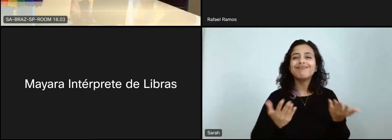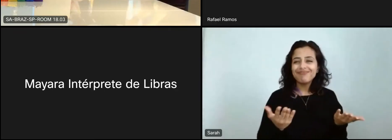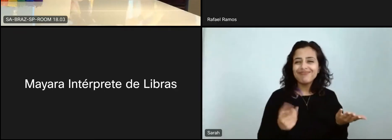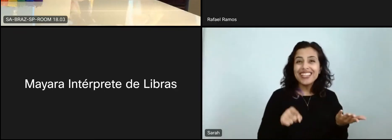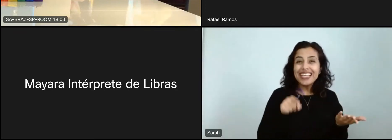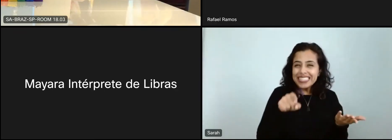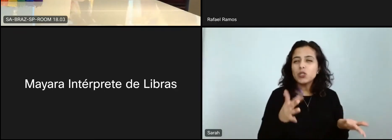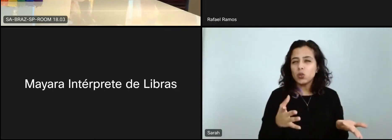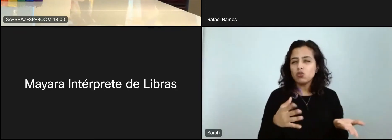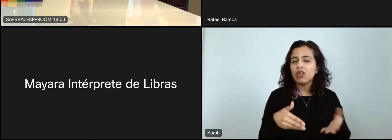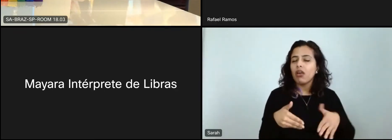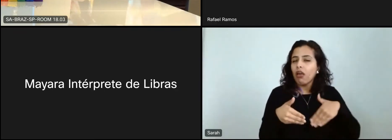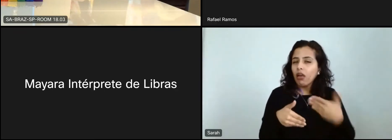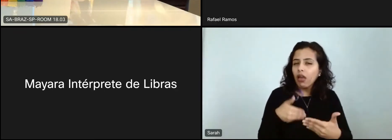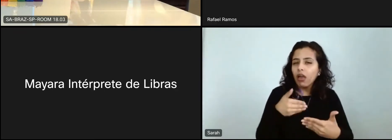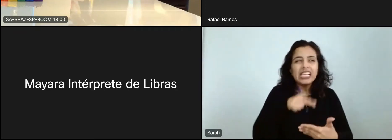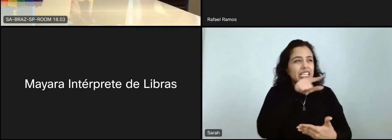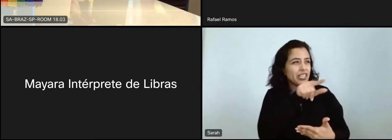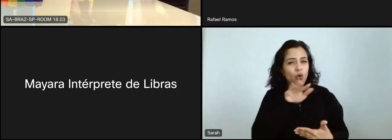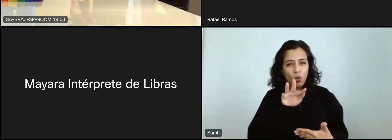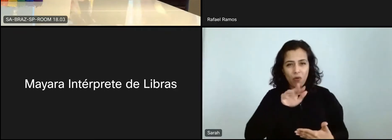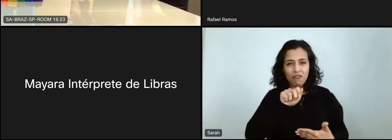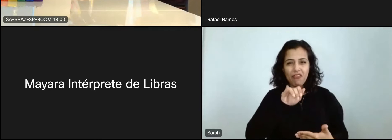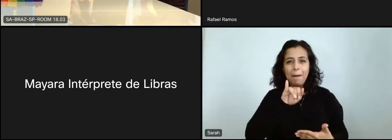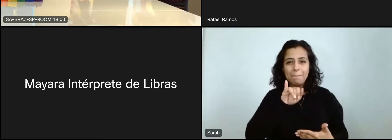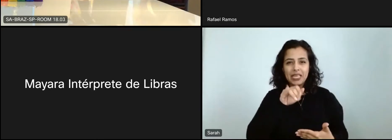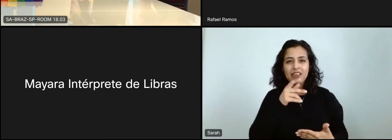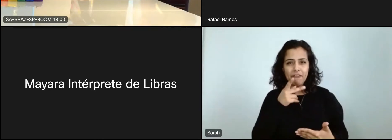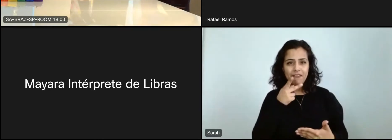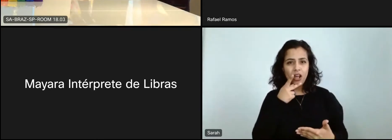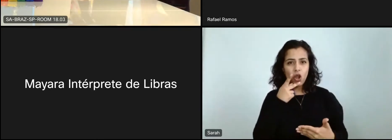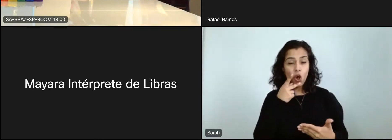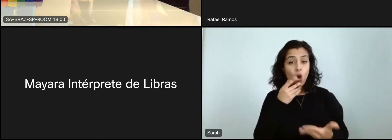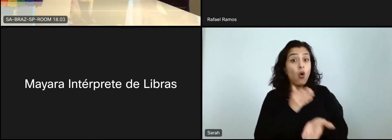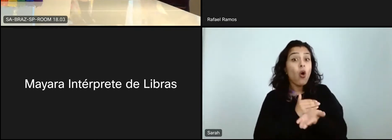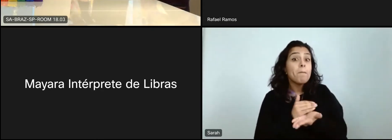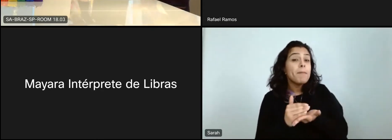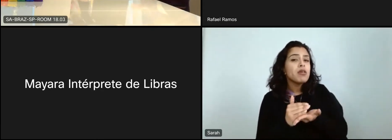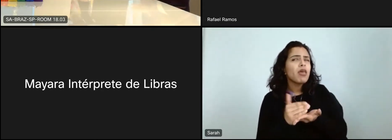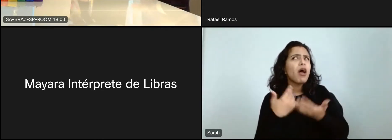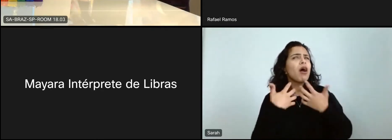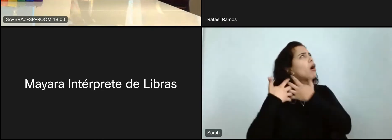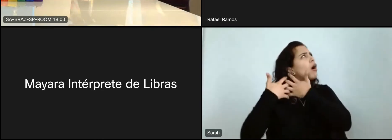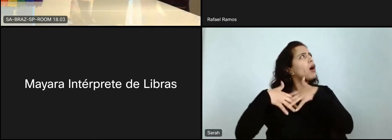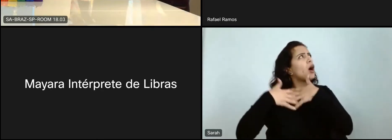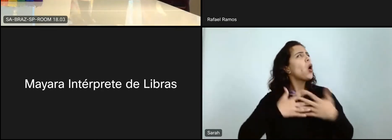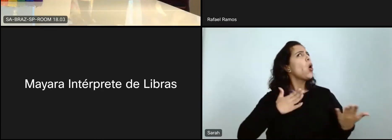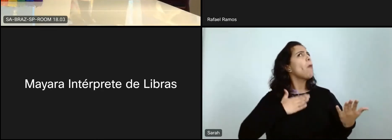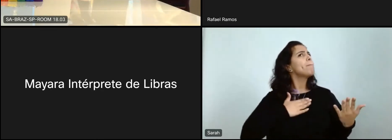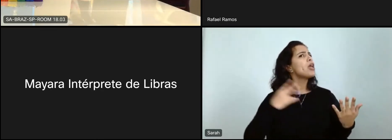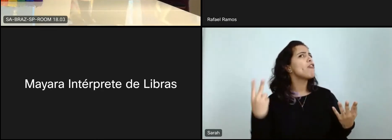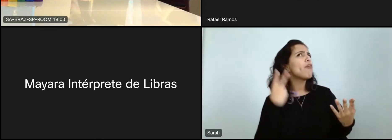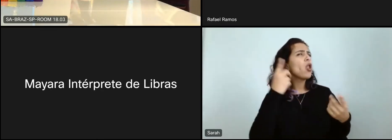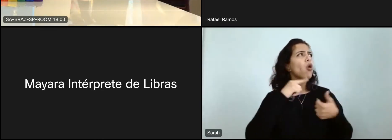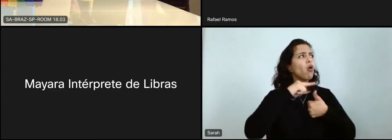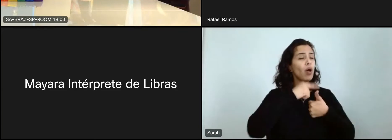o caminhozinho que você falou, né, Fabi? Tipo, a gente tem que pensar, entender aquilo que está acontecendo, quais são os meus valores, não só como empresa, mas